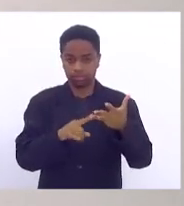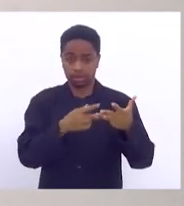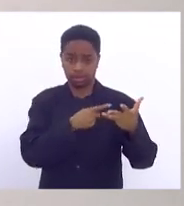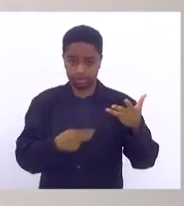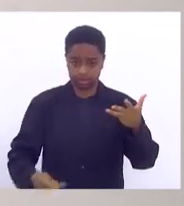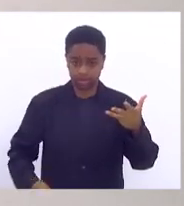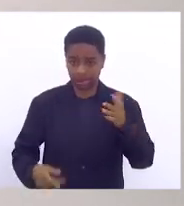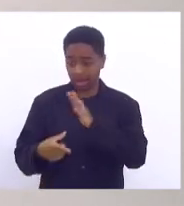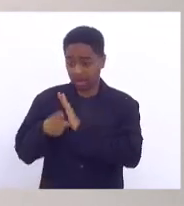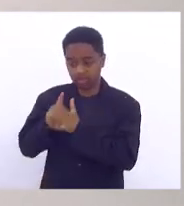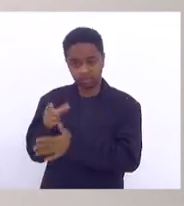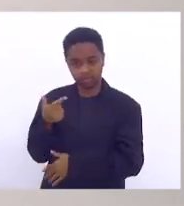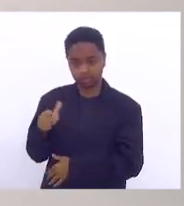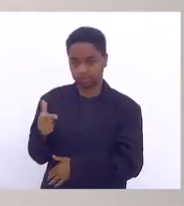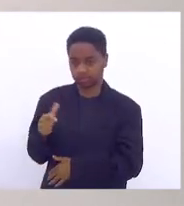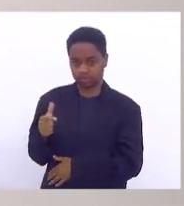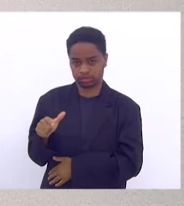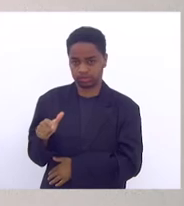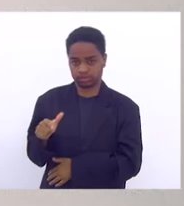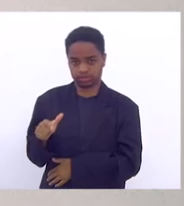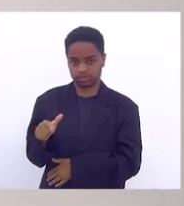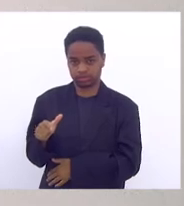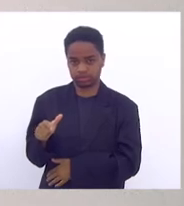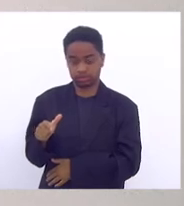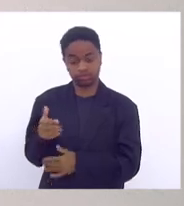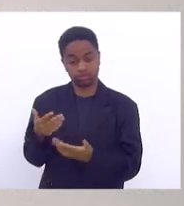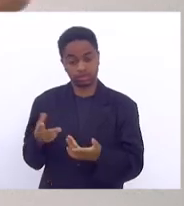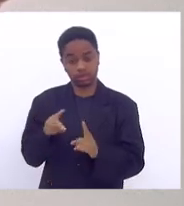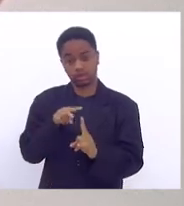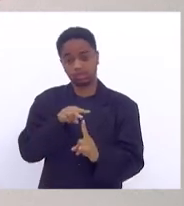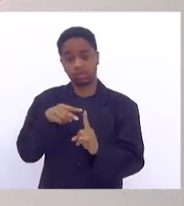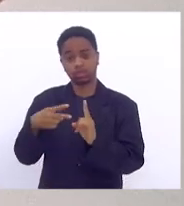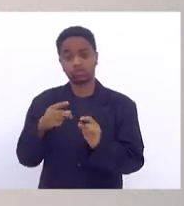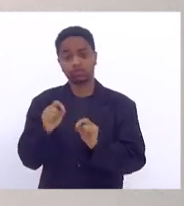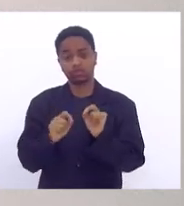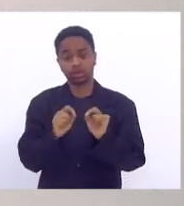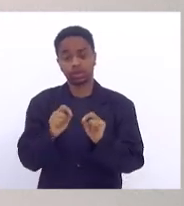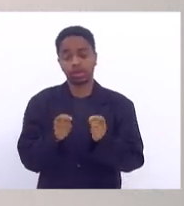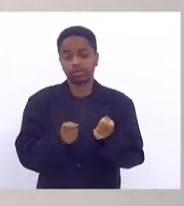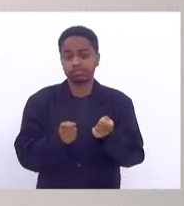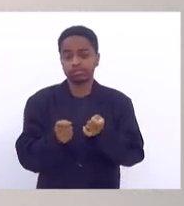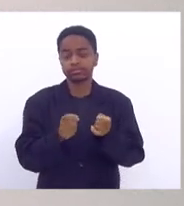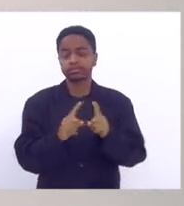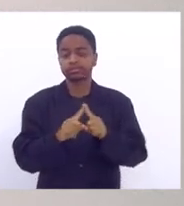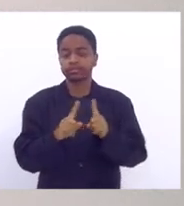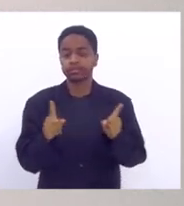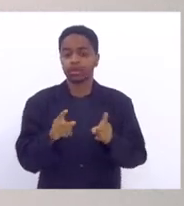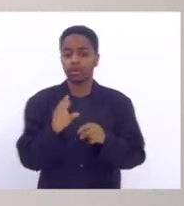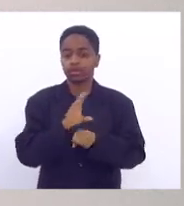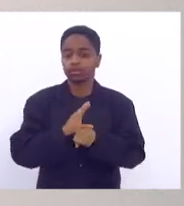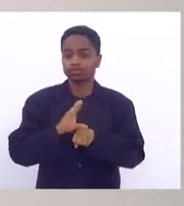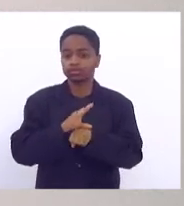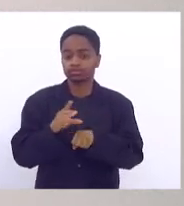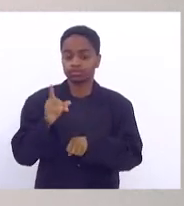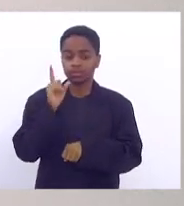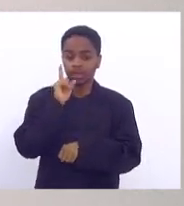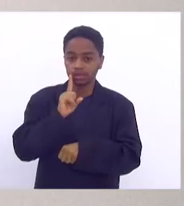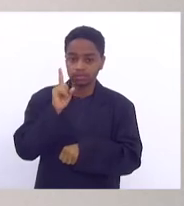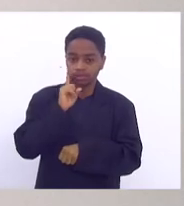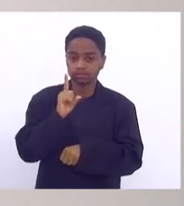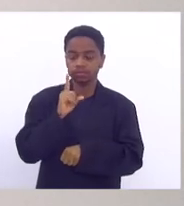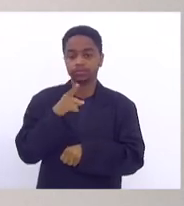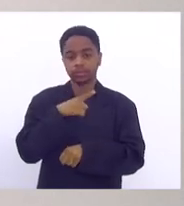antes fora do ponto de vista eh doutrinário mas a constituição americana é a constituição que